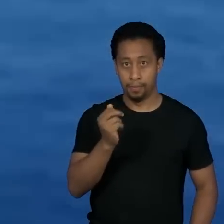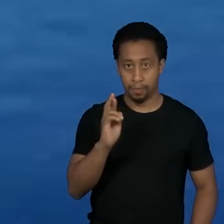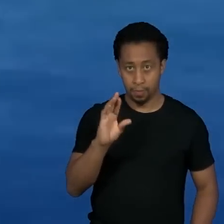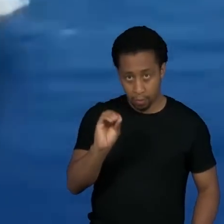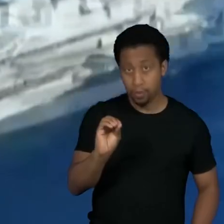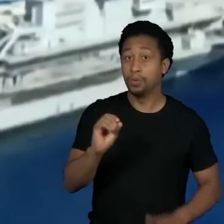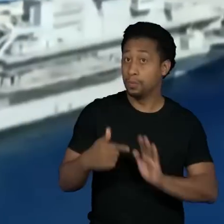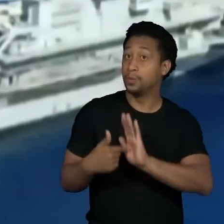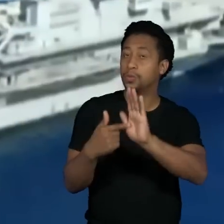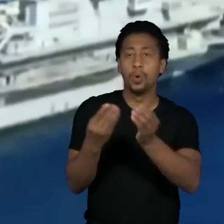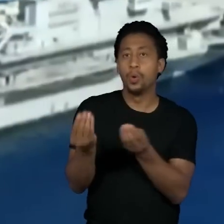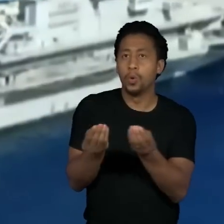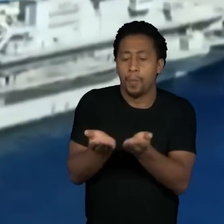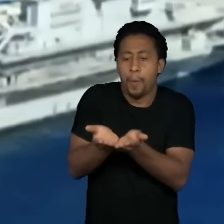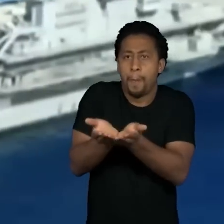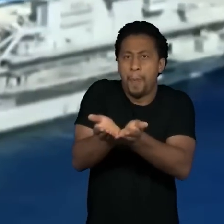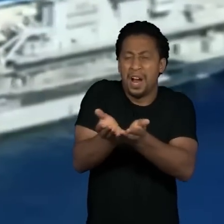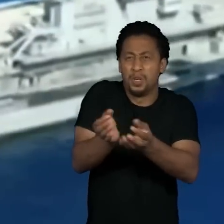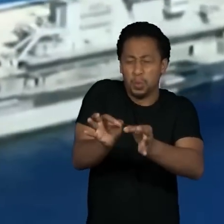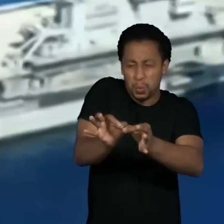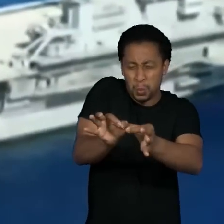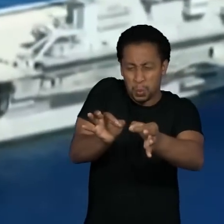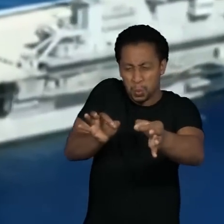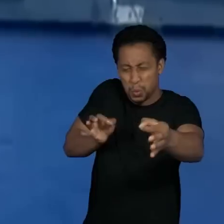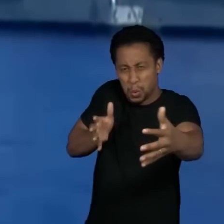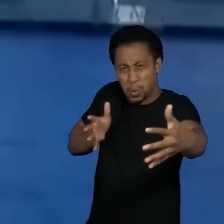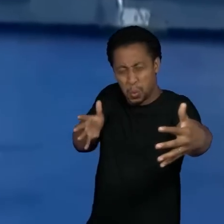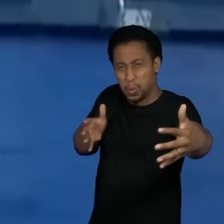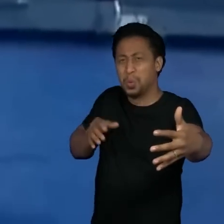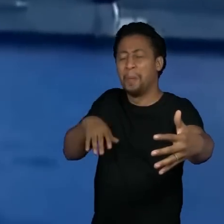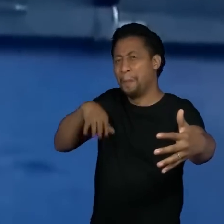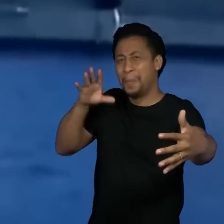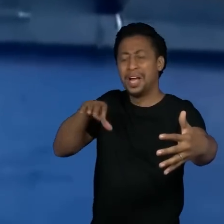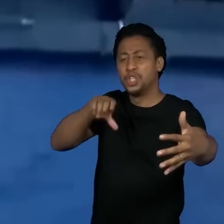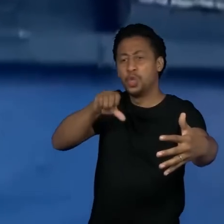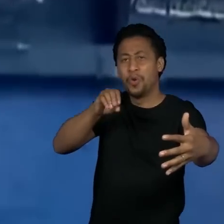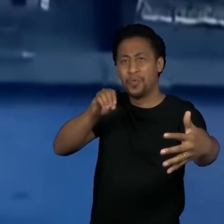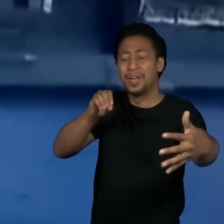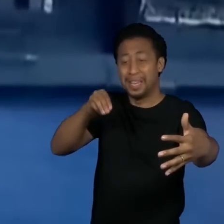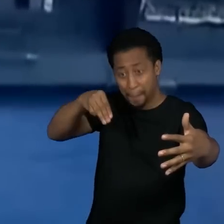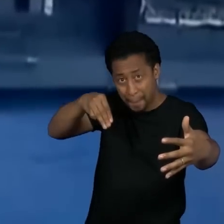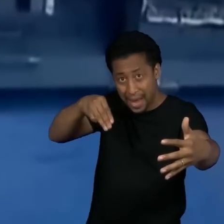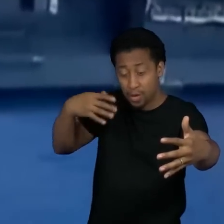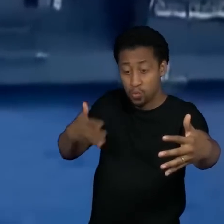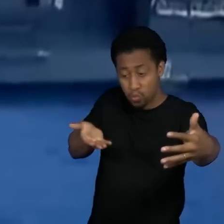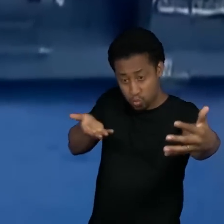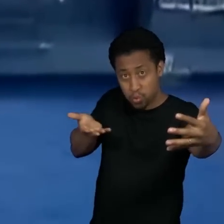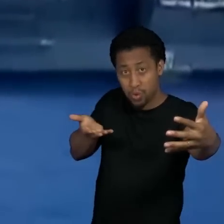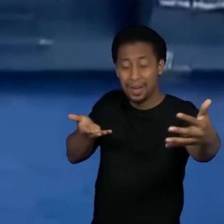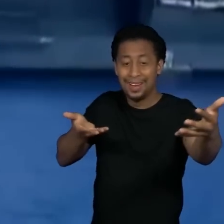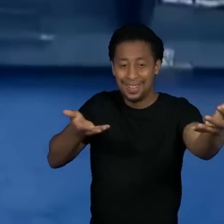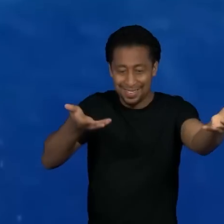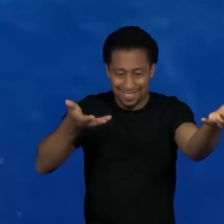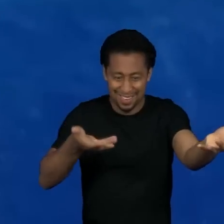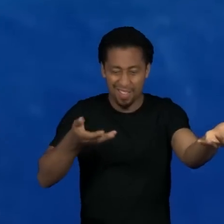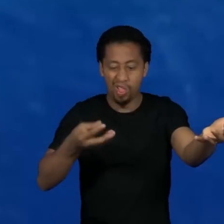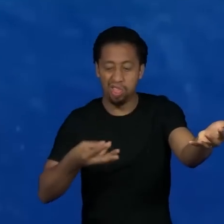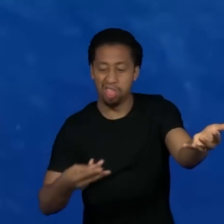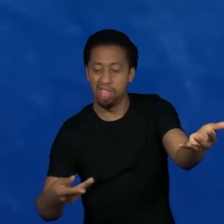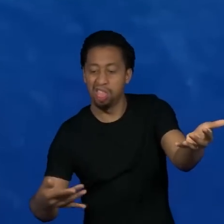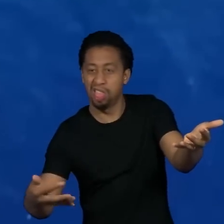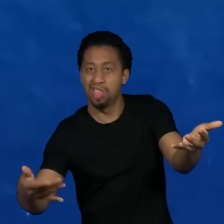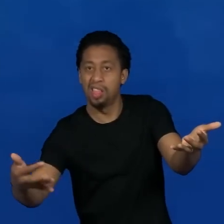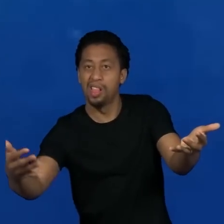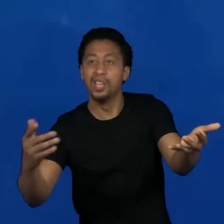265 metros de comprimento com mais de 9,5 toneladas de amianto, substância altamente tóxica. Segundo